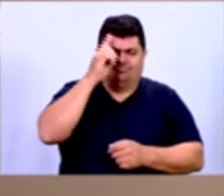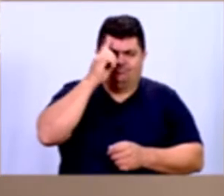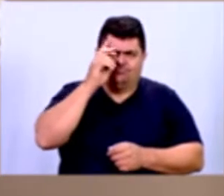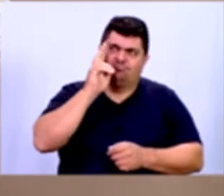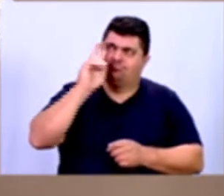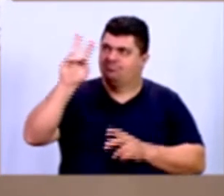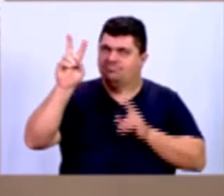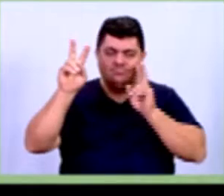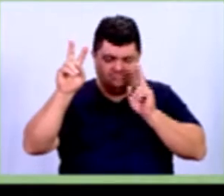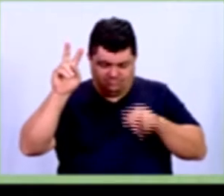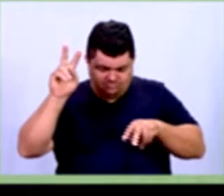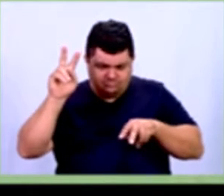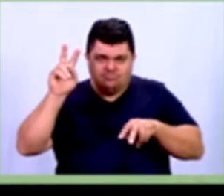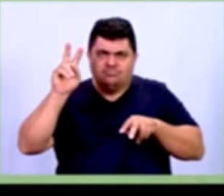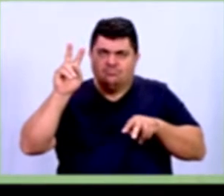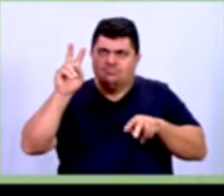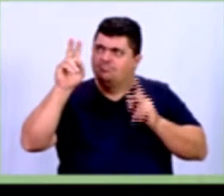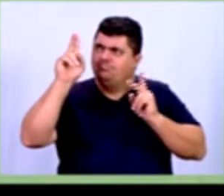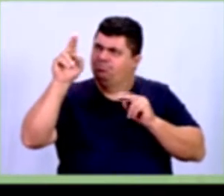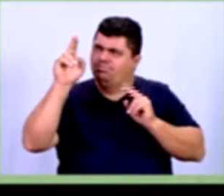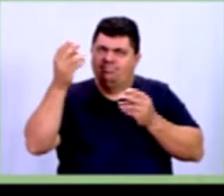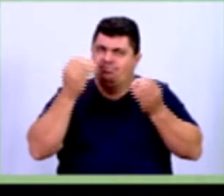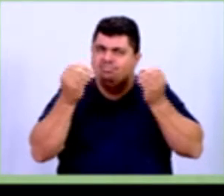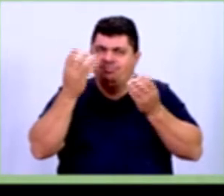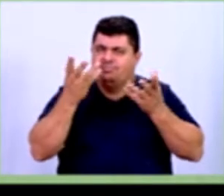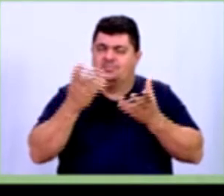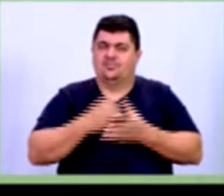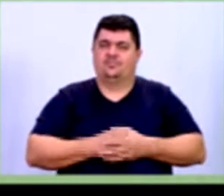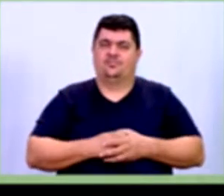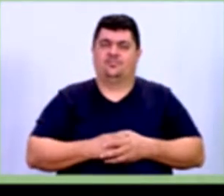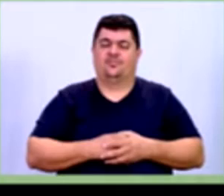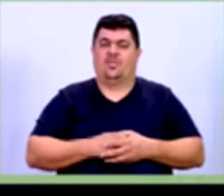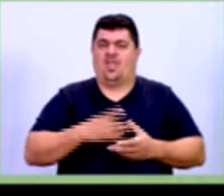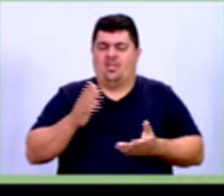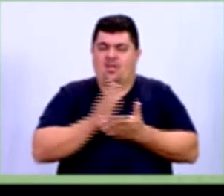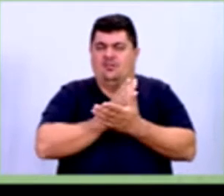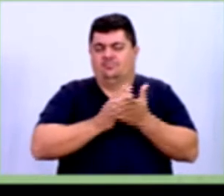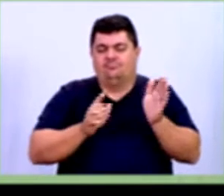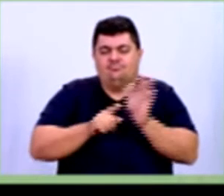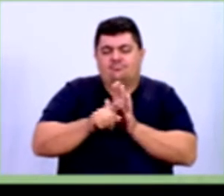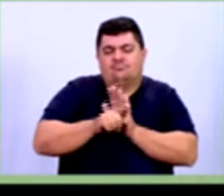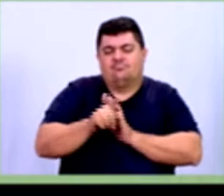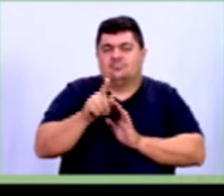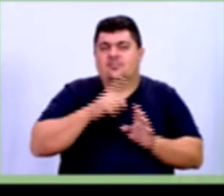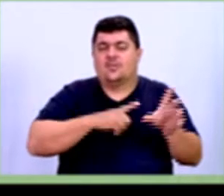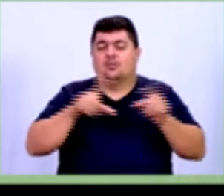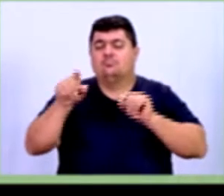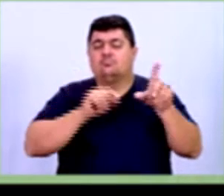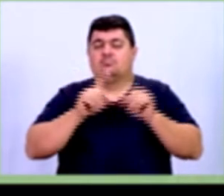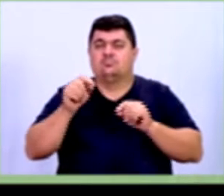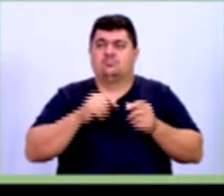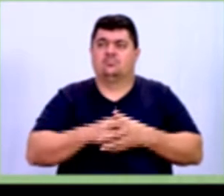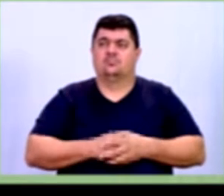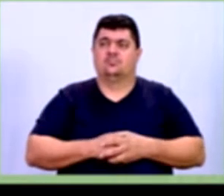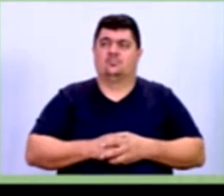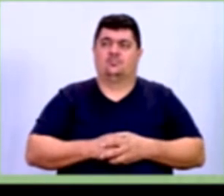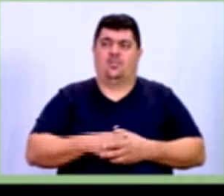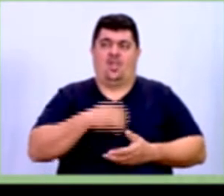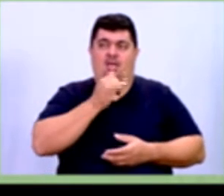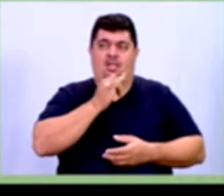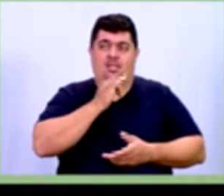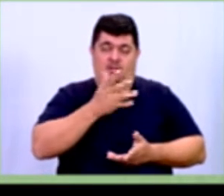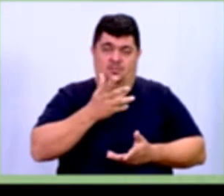cotidiano. Dessa forma, nós nos apropriamos de alguns questionamentos para poder selecionar esse material. Se o livro